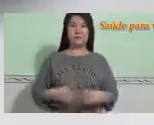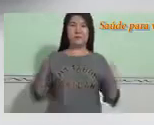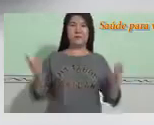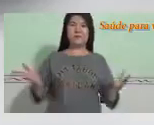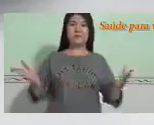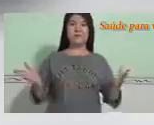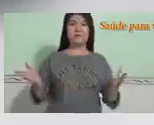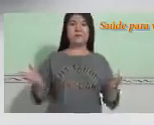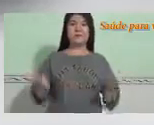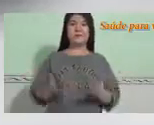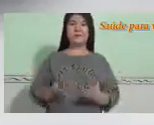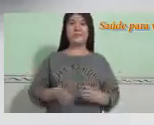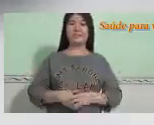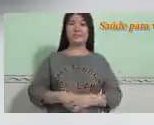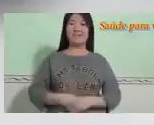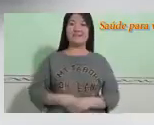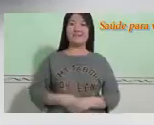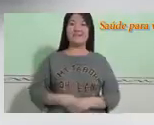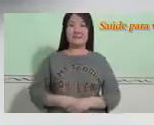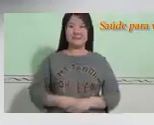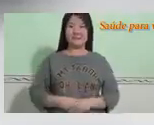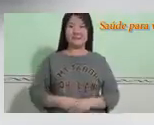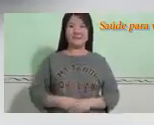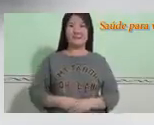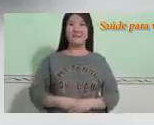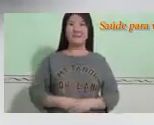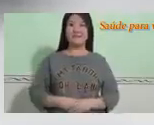o uso da gordura como combustível para o corpo.